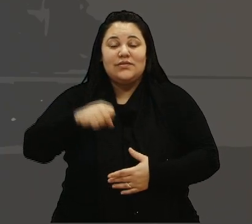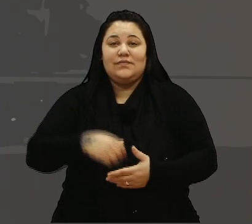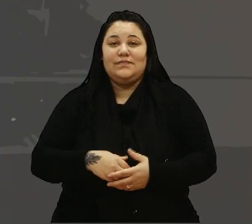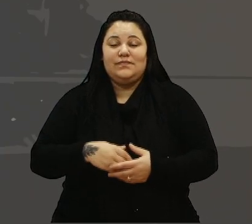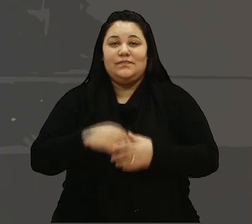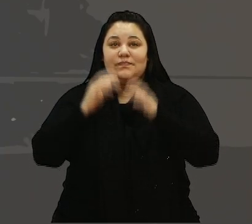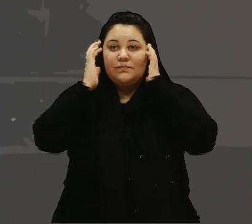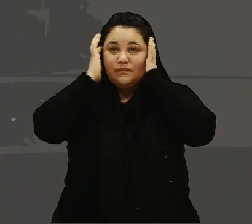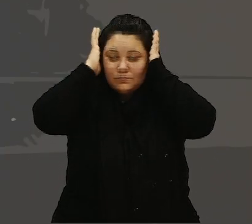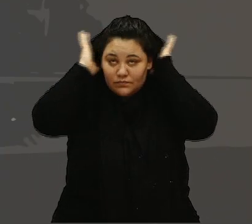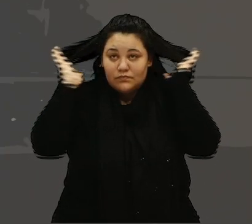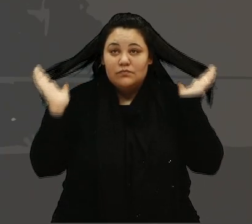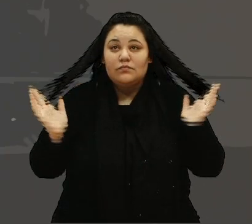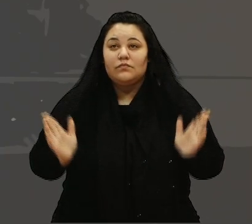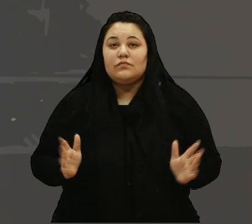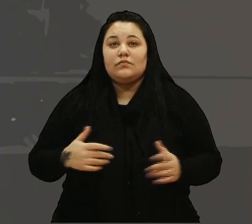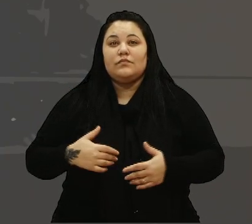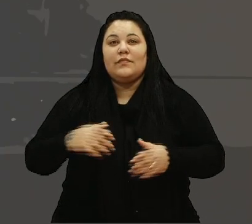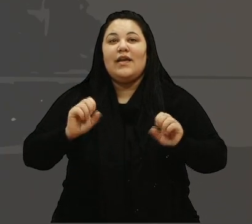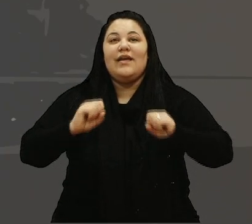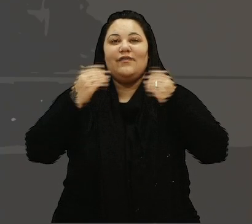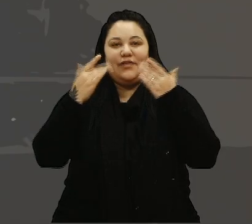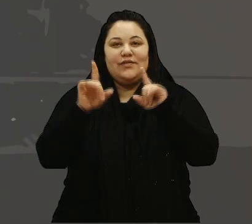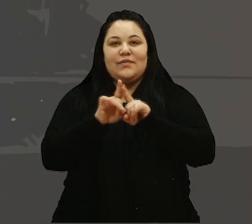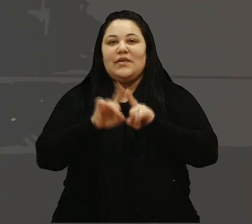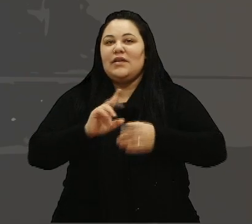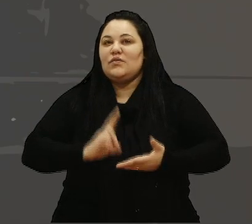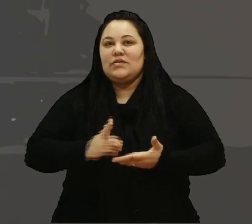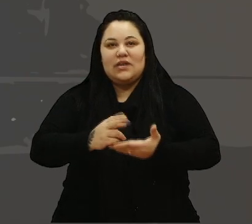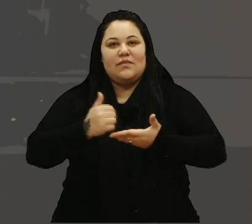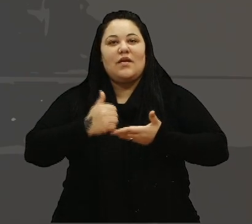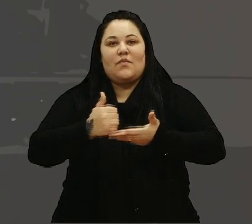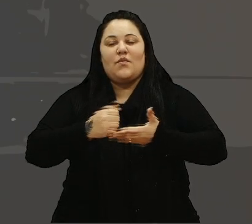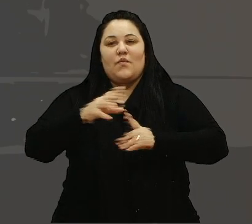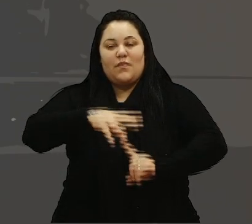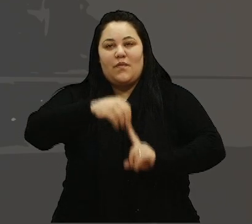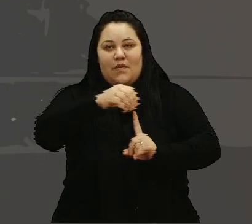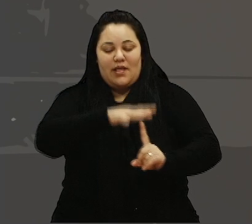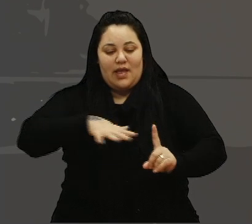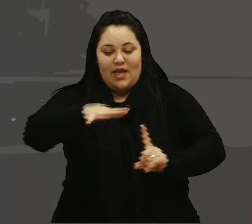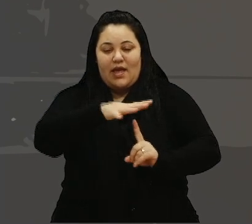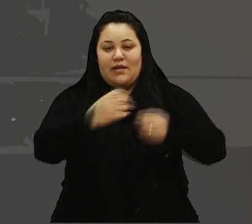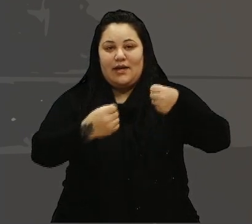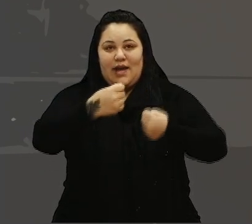eventos, principalmente na área do automobilismo. Tem a foto parte, aqui, vereador.